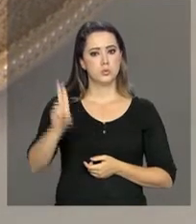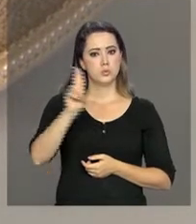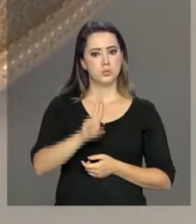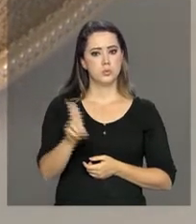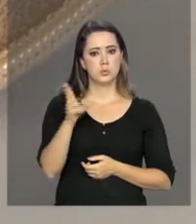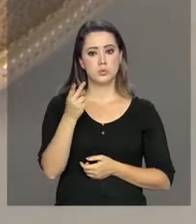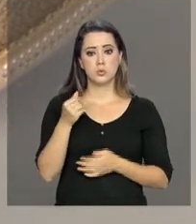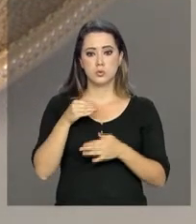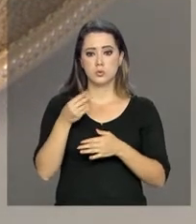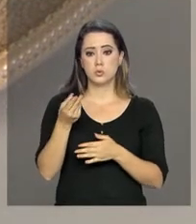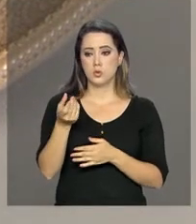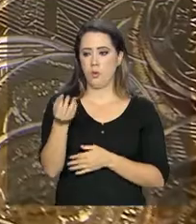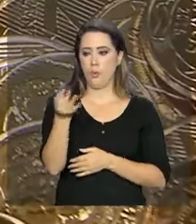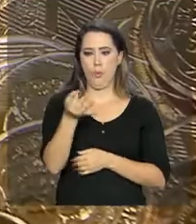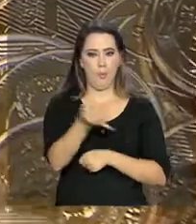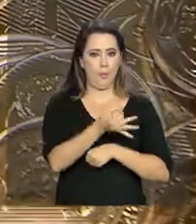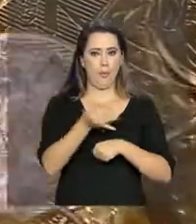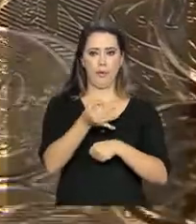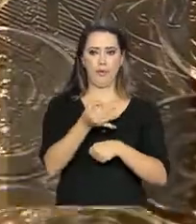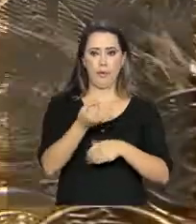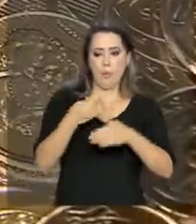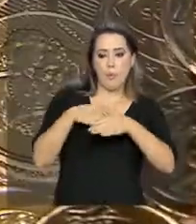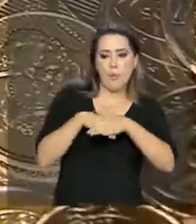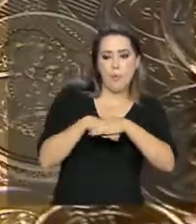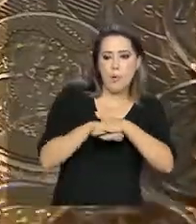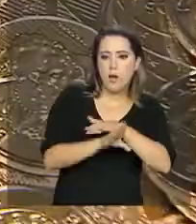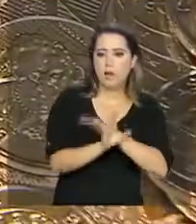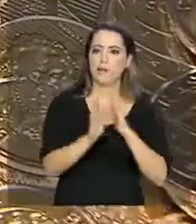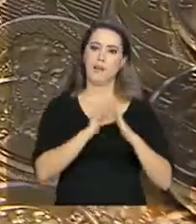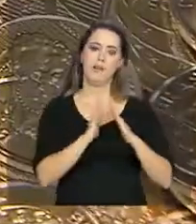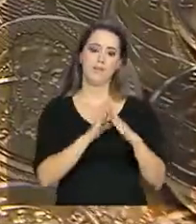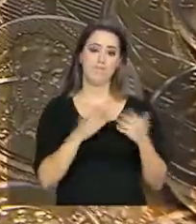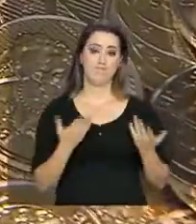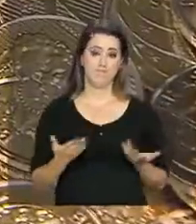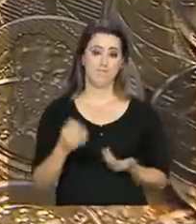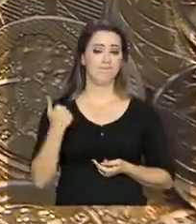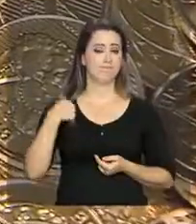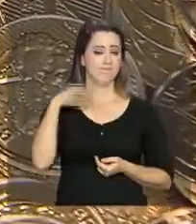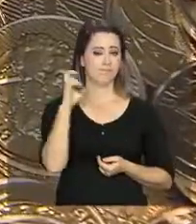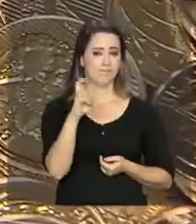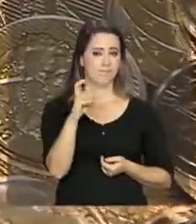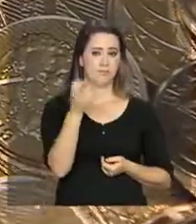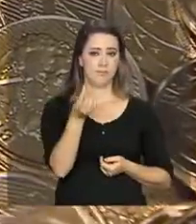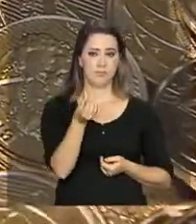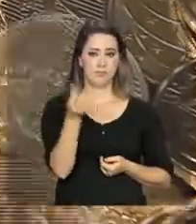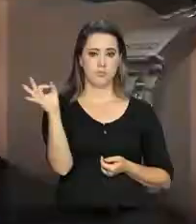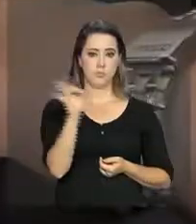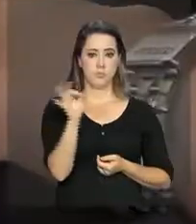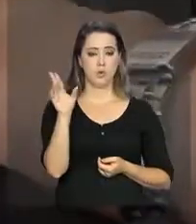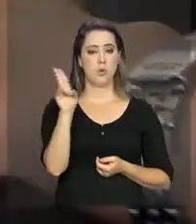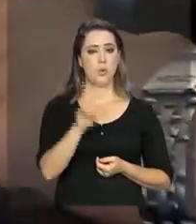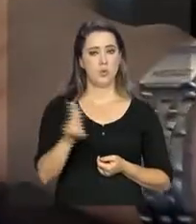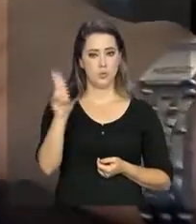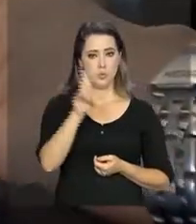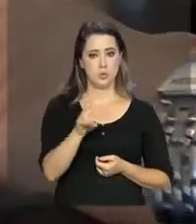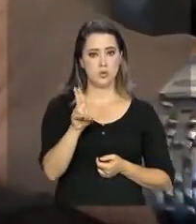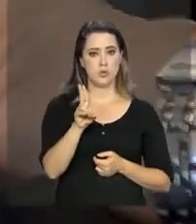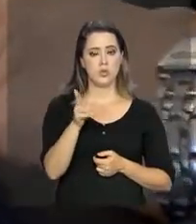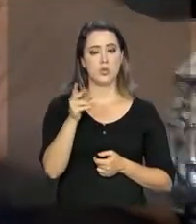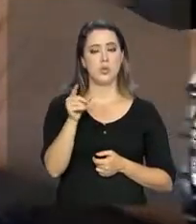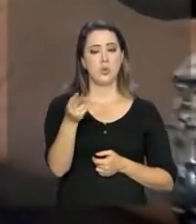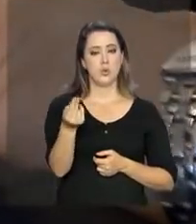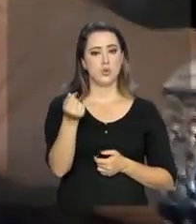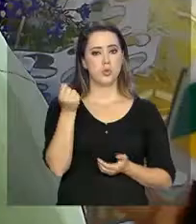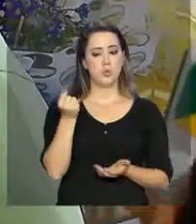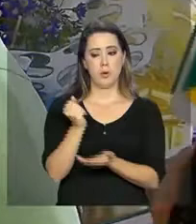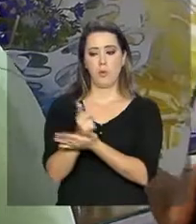guardar moedas em casa além disso mais de 56% usa o dinheiro guardado no cofre para compras e pagamentos